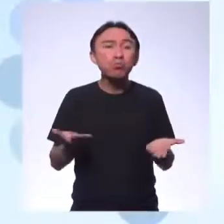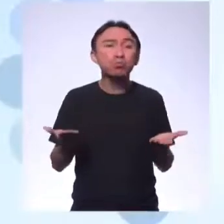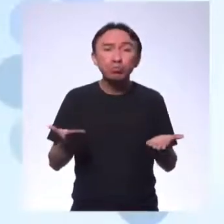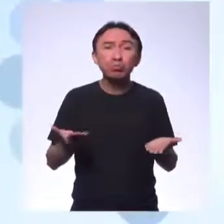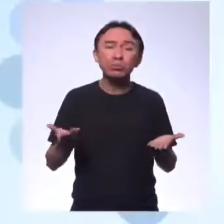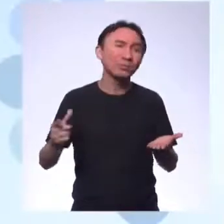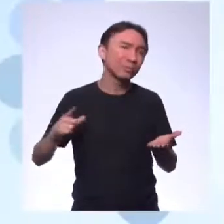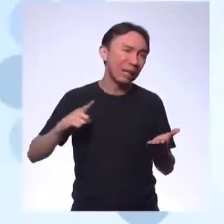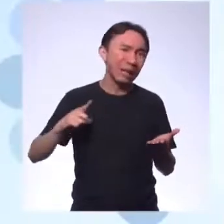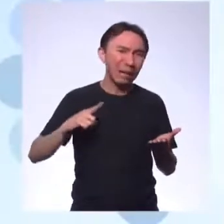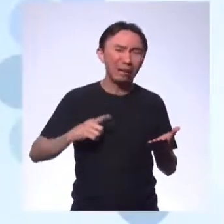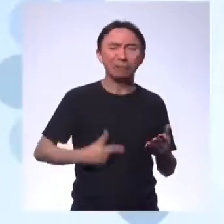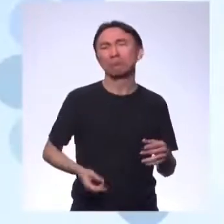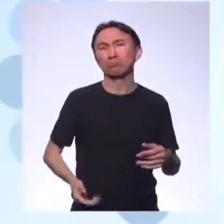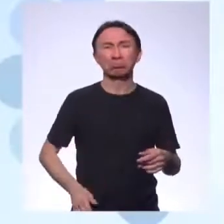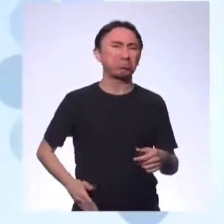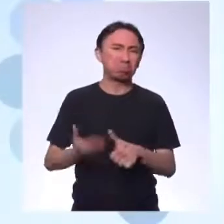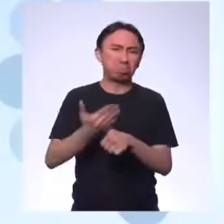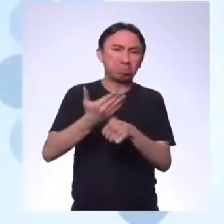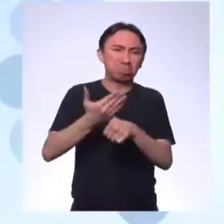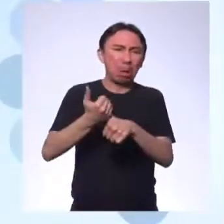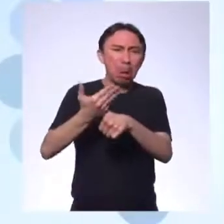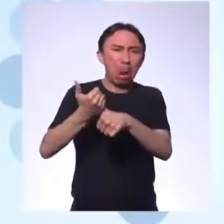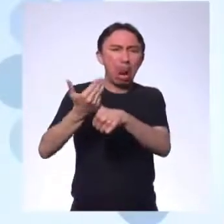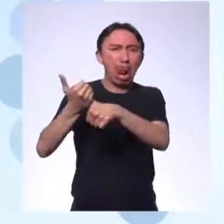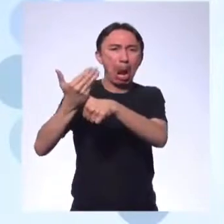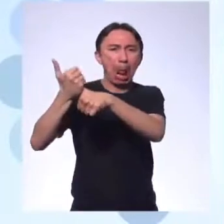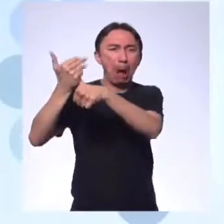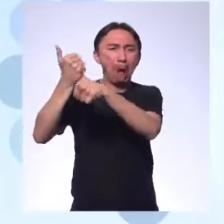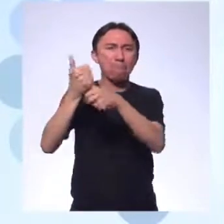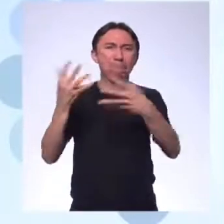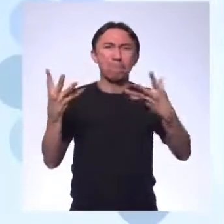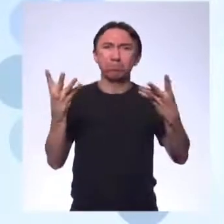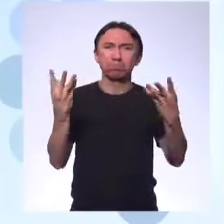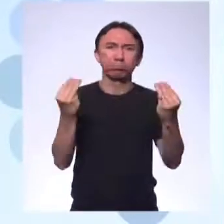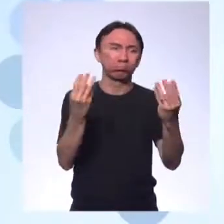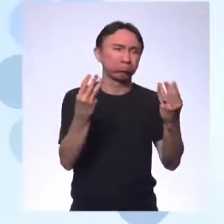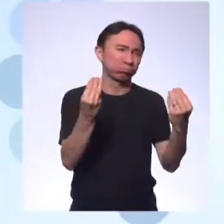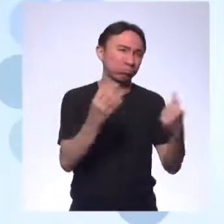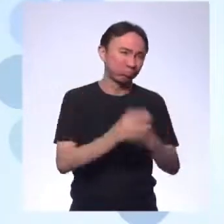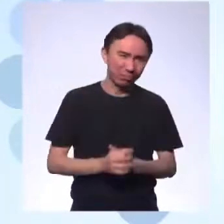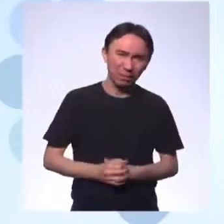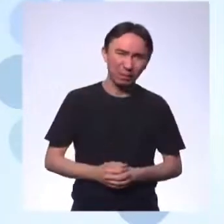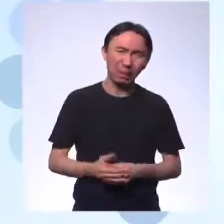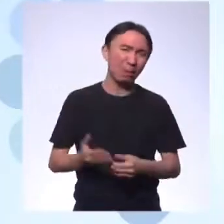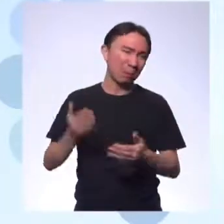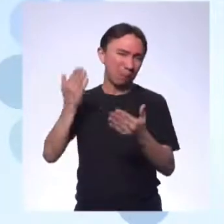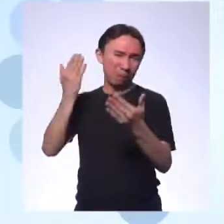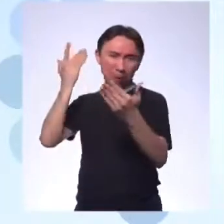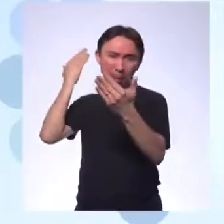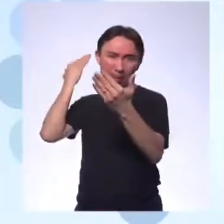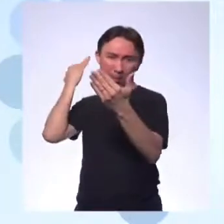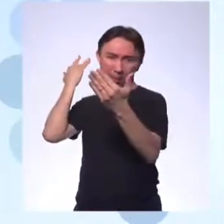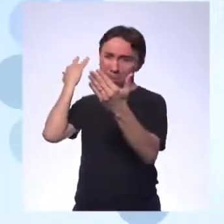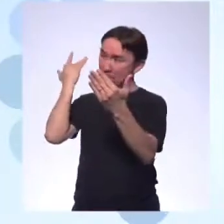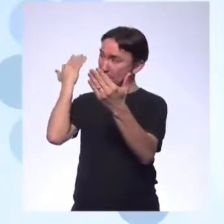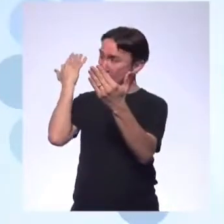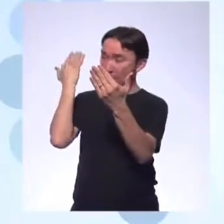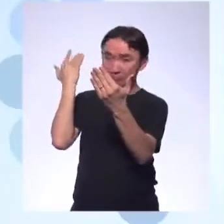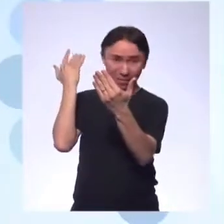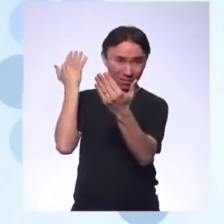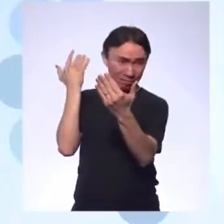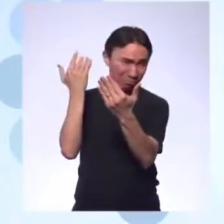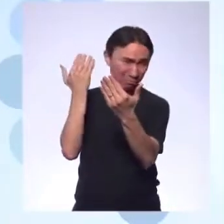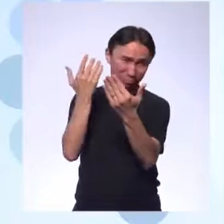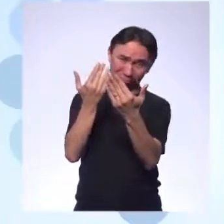muita tecnologia, a gente tem aí ao longo do tempo, né, que nessa época, se a gente for pensar,